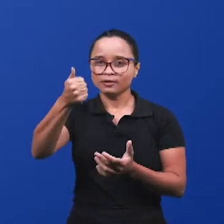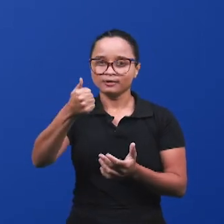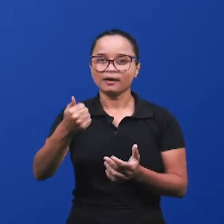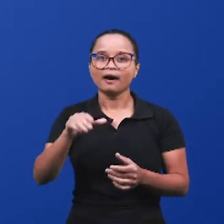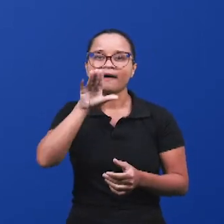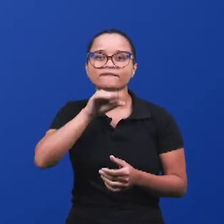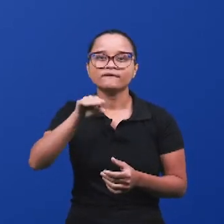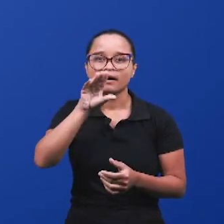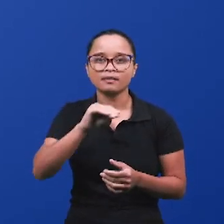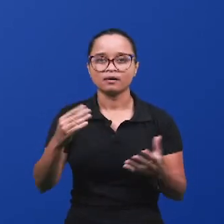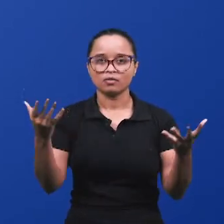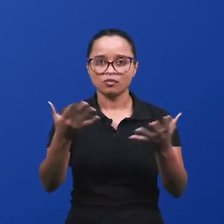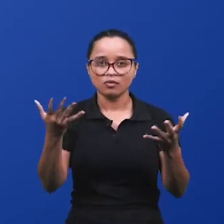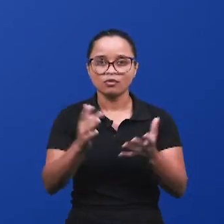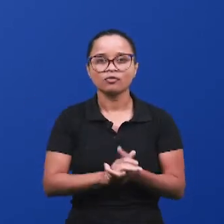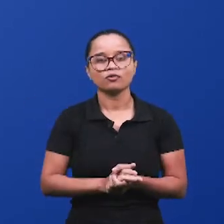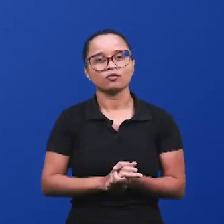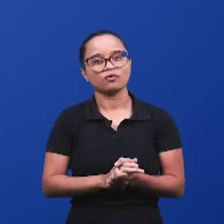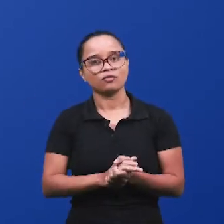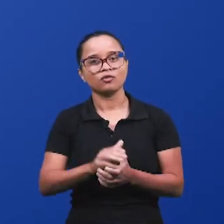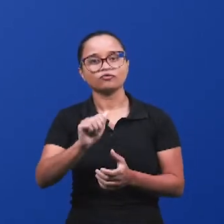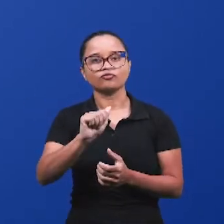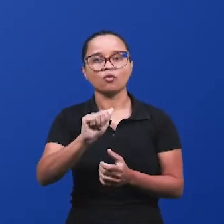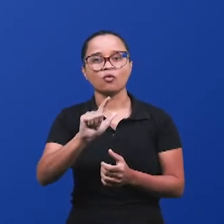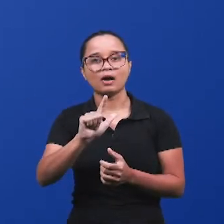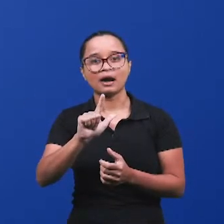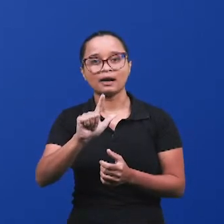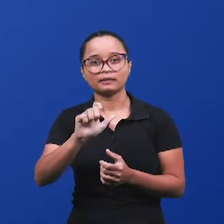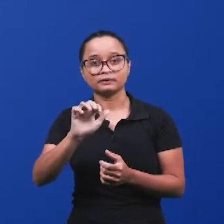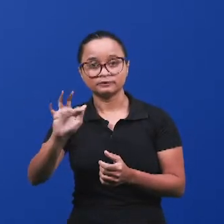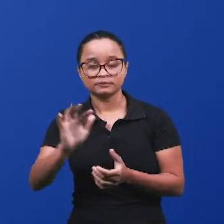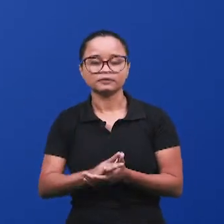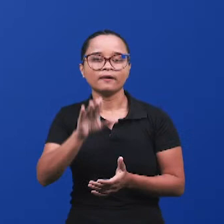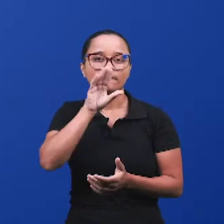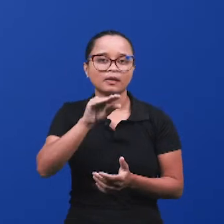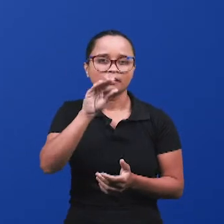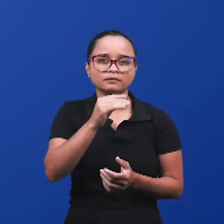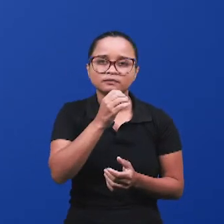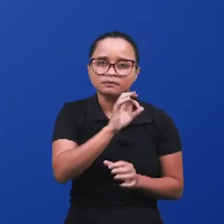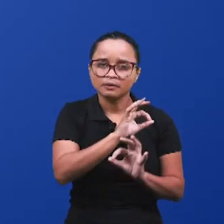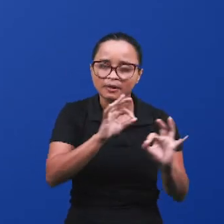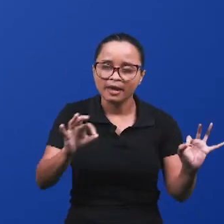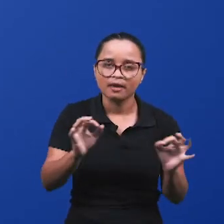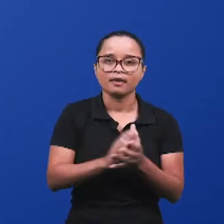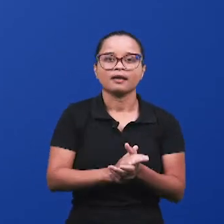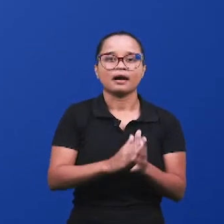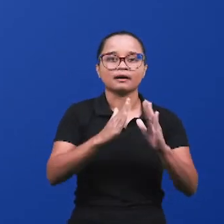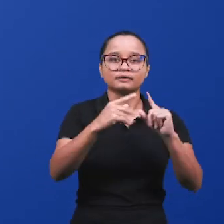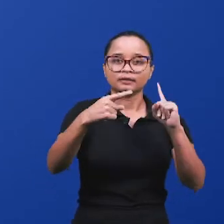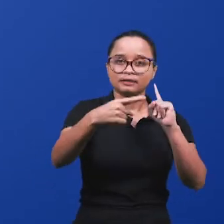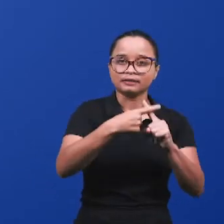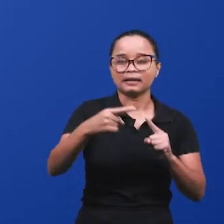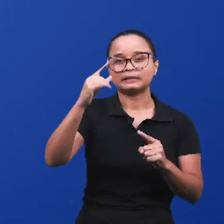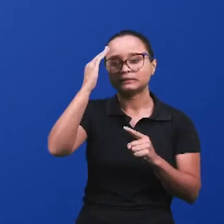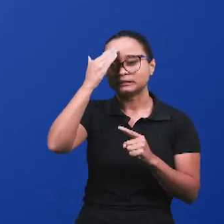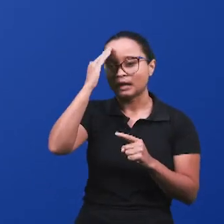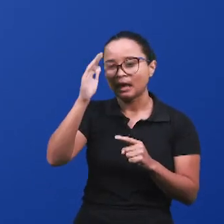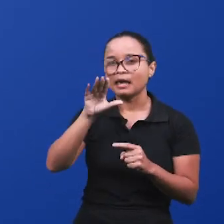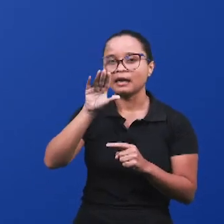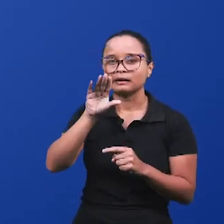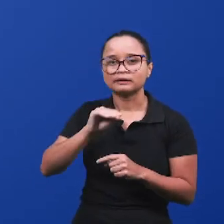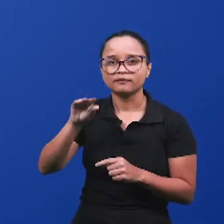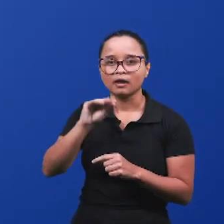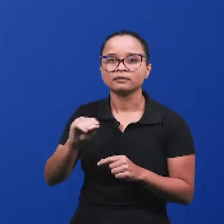a fala do Aleph. E hoje o Aleph se comunica muito melhor. Lá na igreja todos entendem o que ele fala. Ele fica